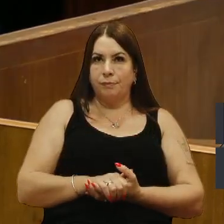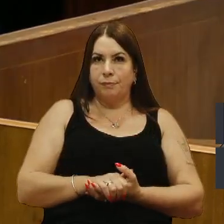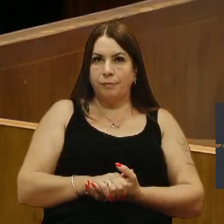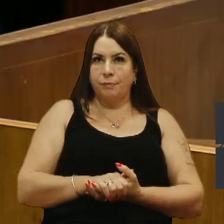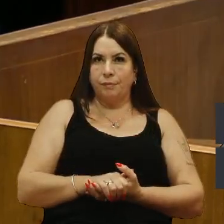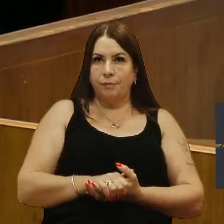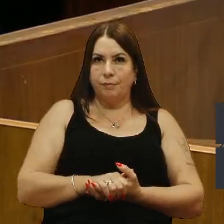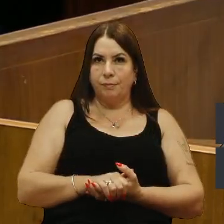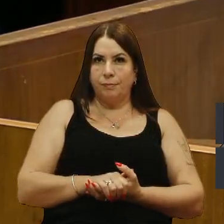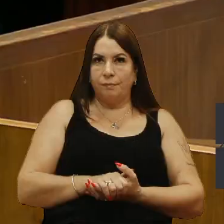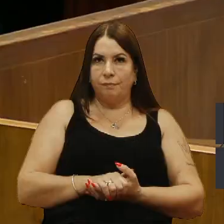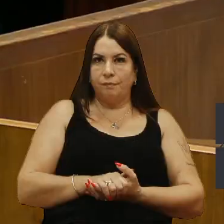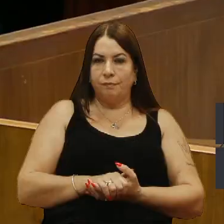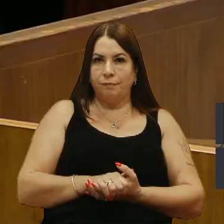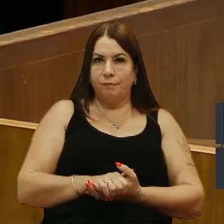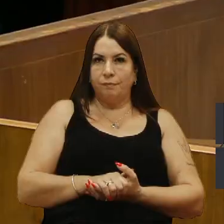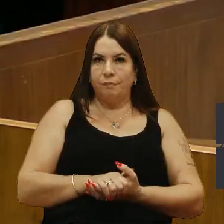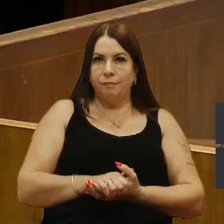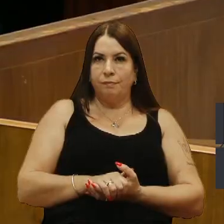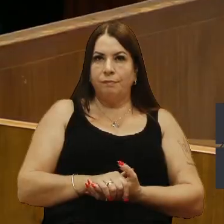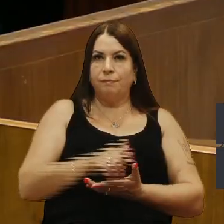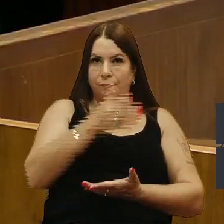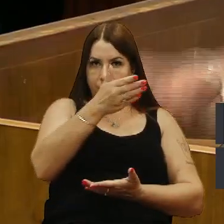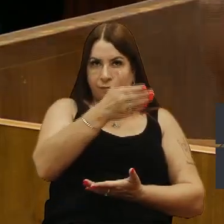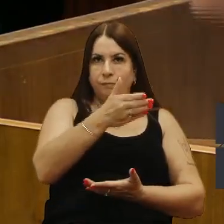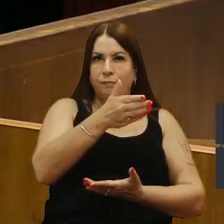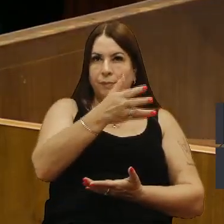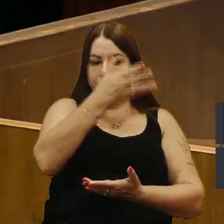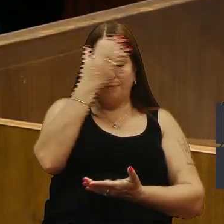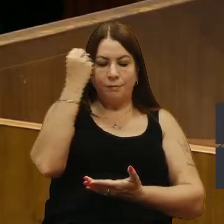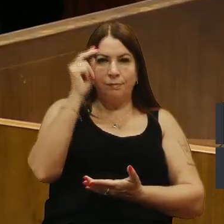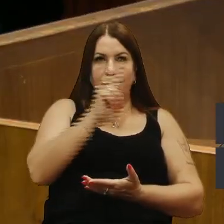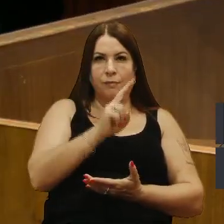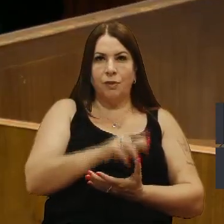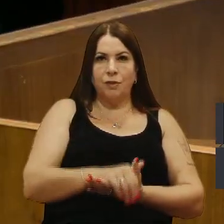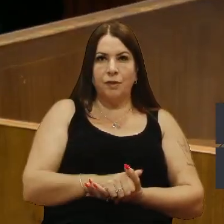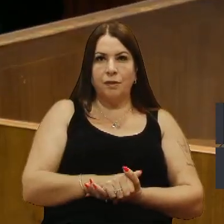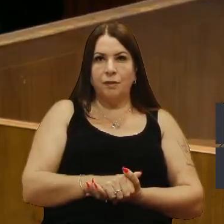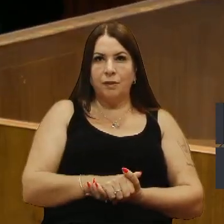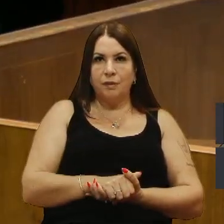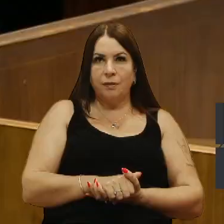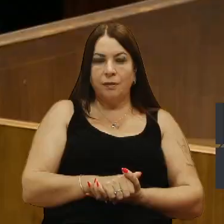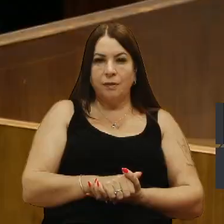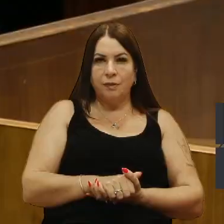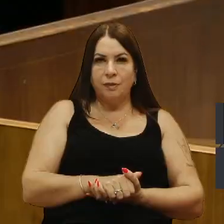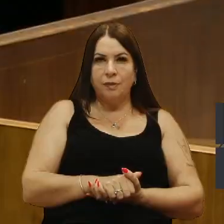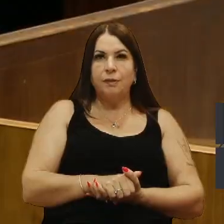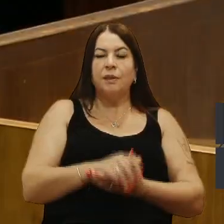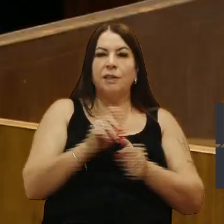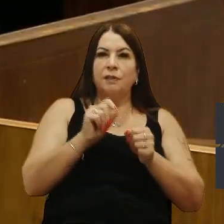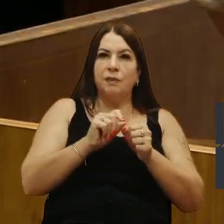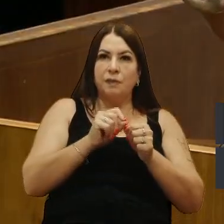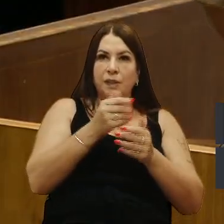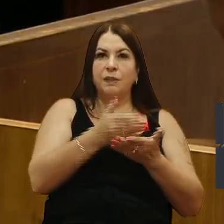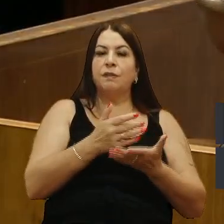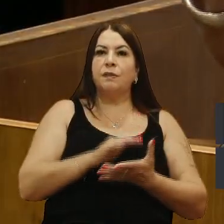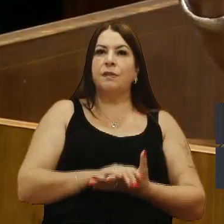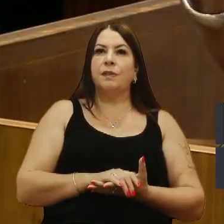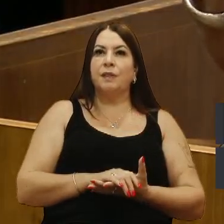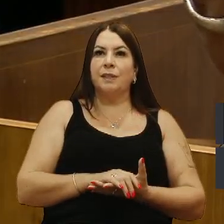né? E já a companheira ali, esqueci teu nome, estava fazendo os...